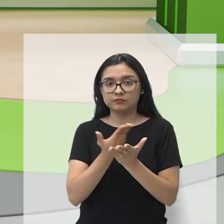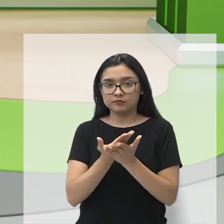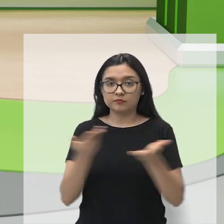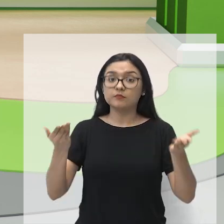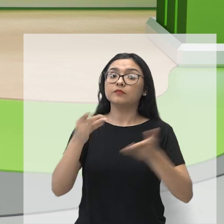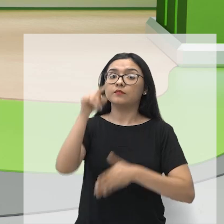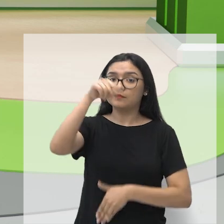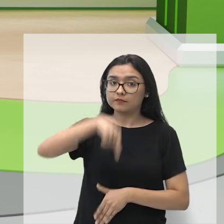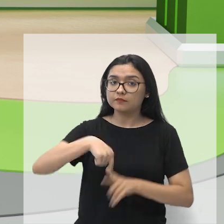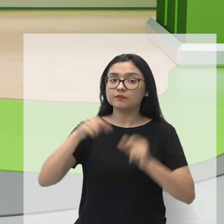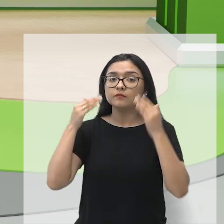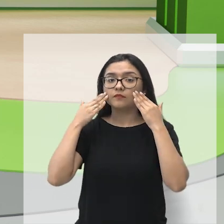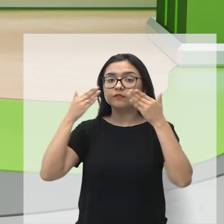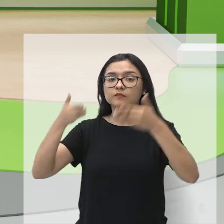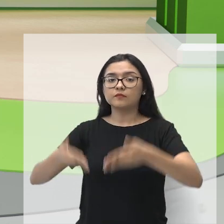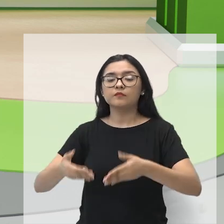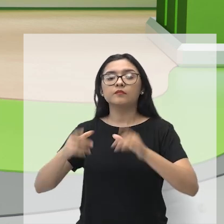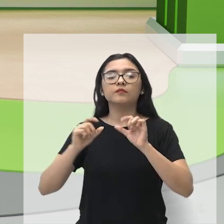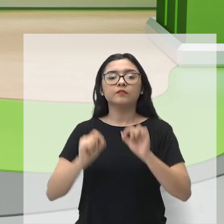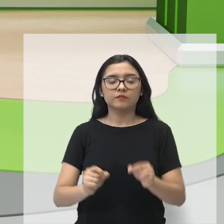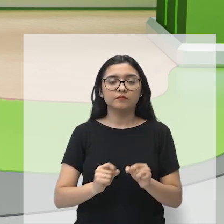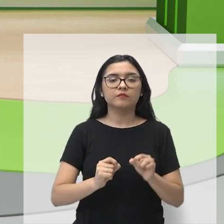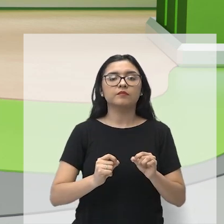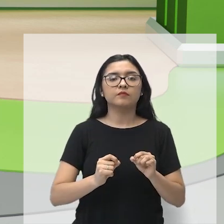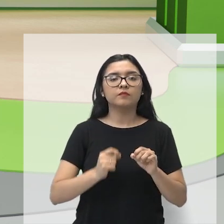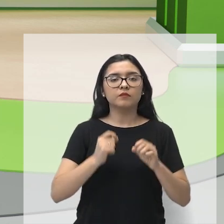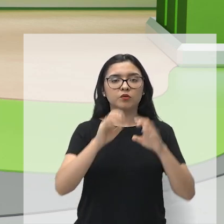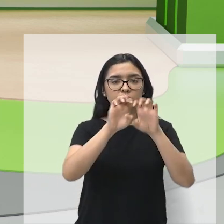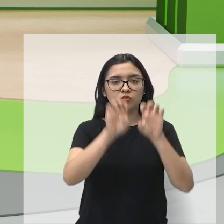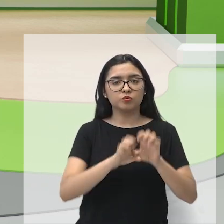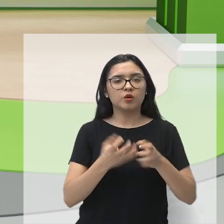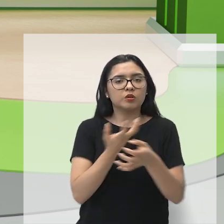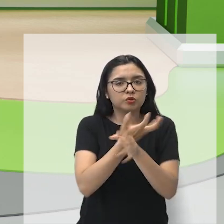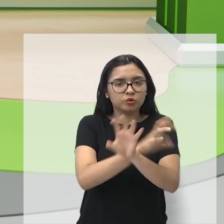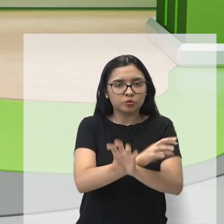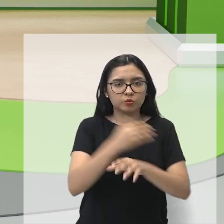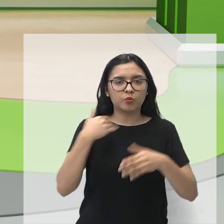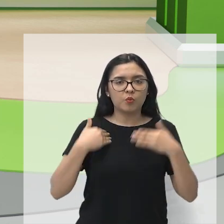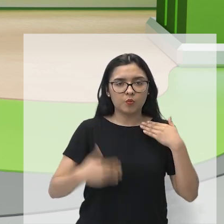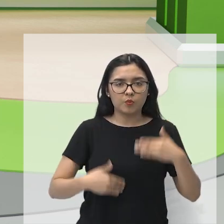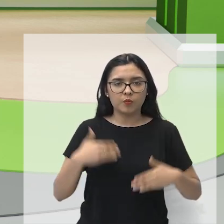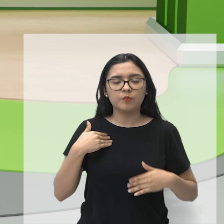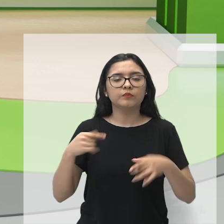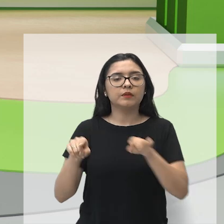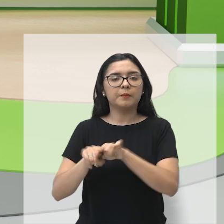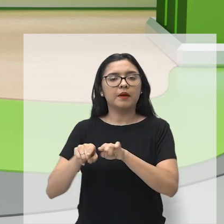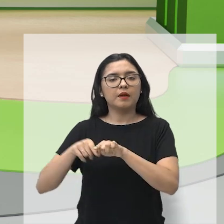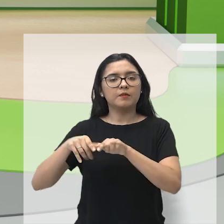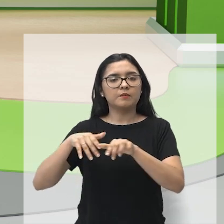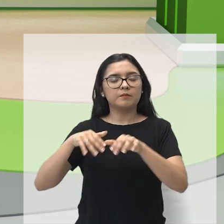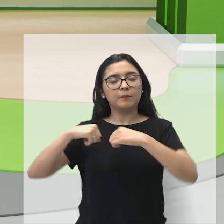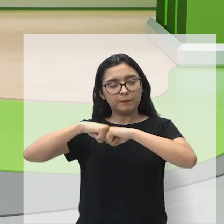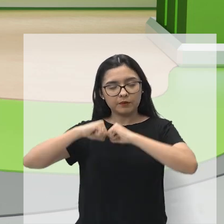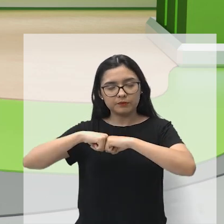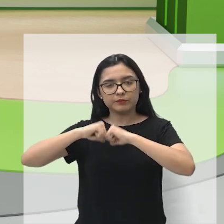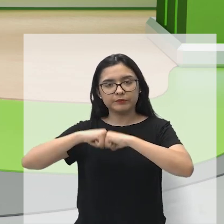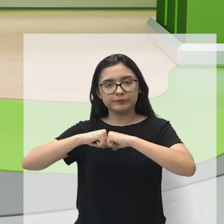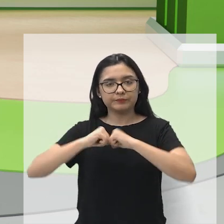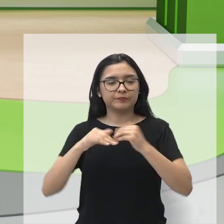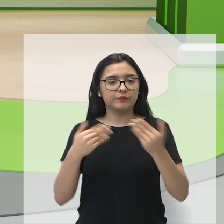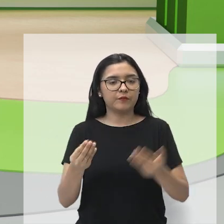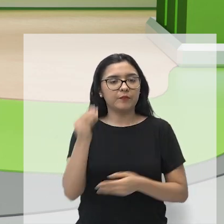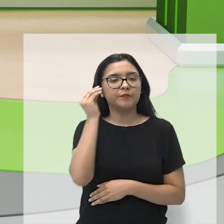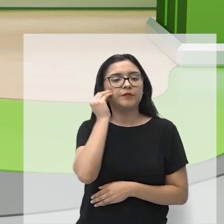será sobre o sistema esquelético e sistema articular. Vamos ver